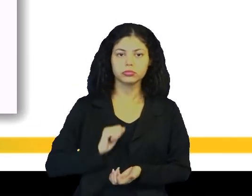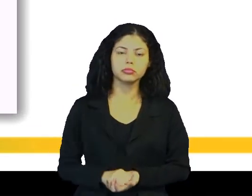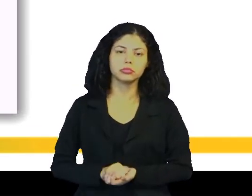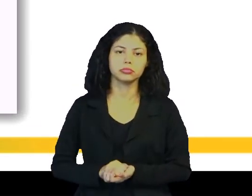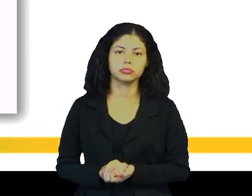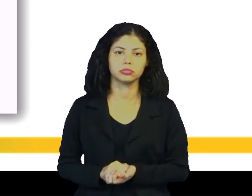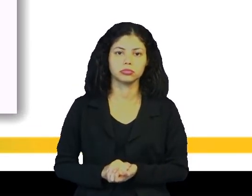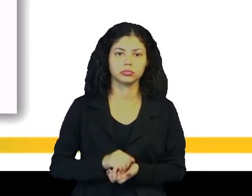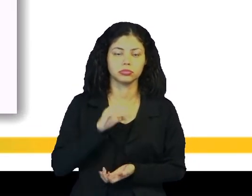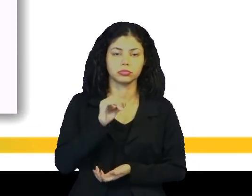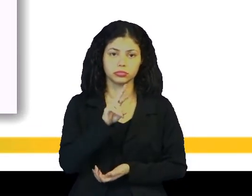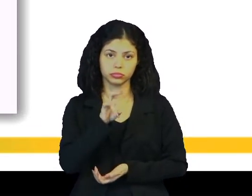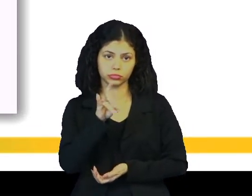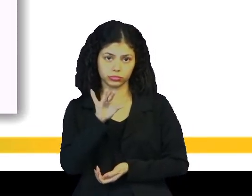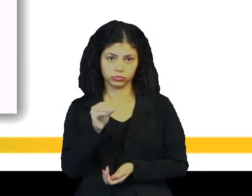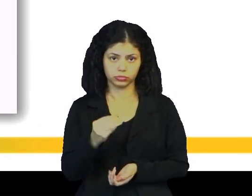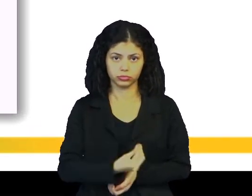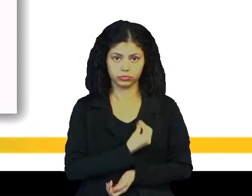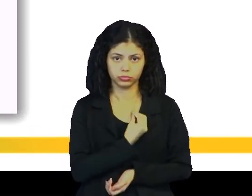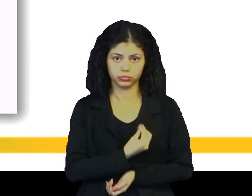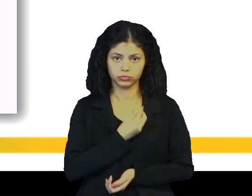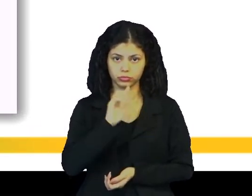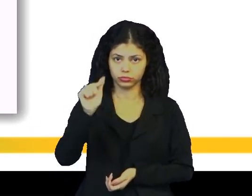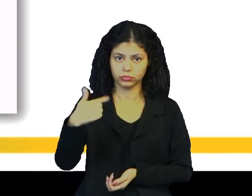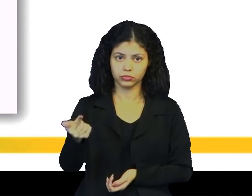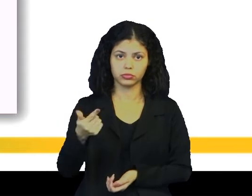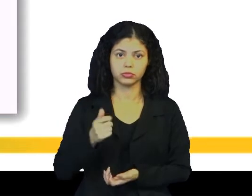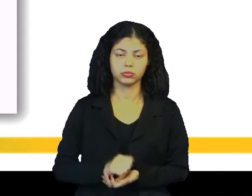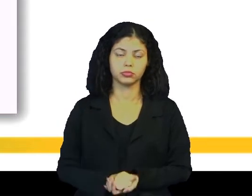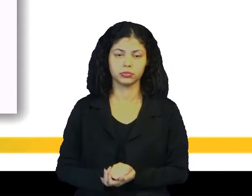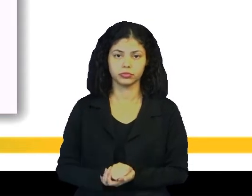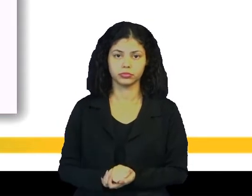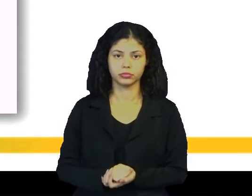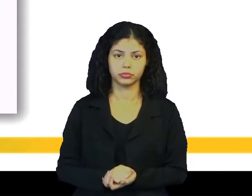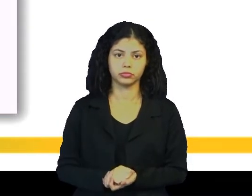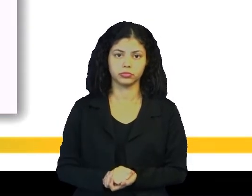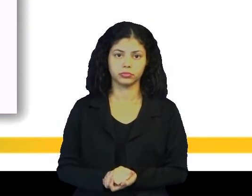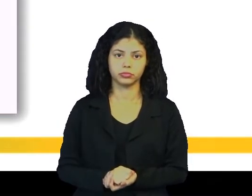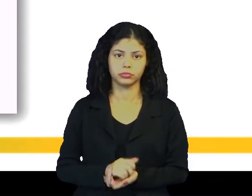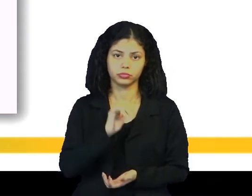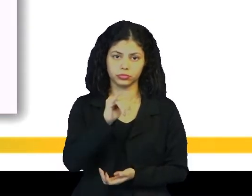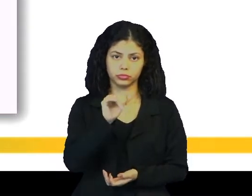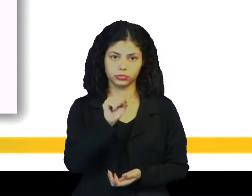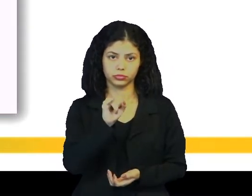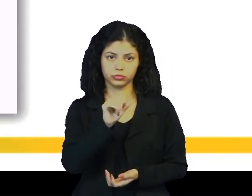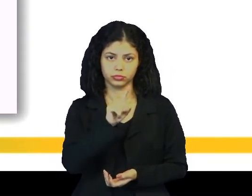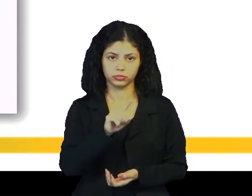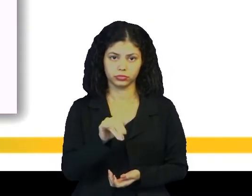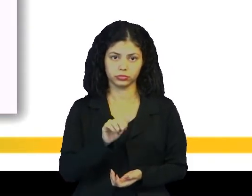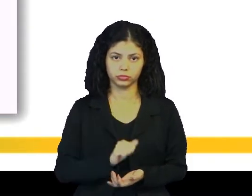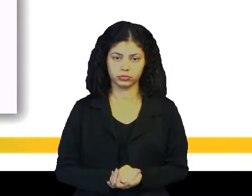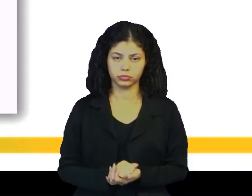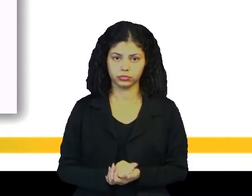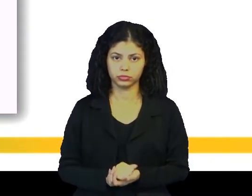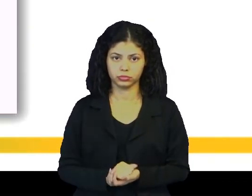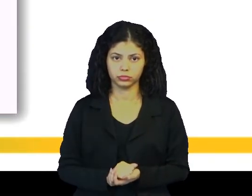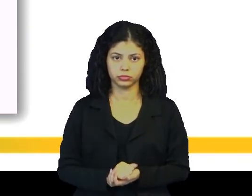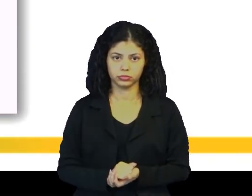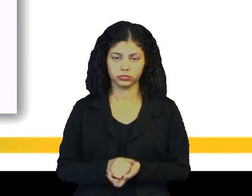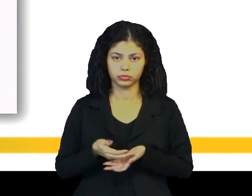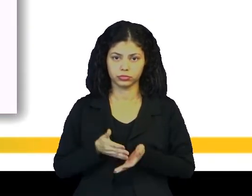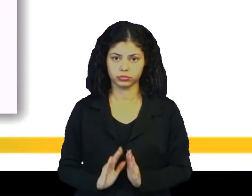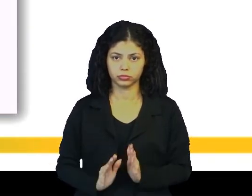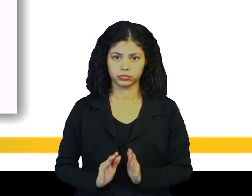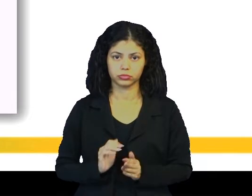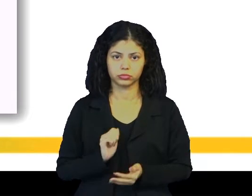aí Osíris, né, o deus da vida após a morte. Nós temos a Ísis, deusa da